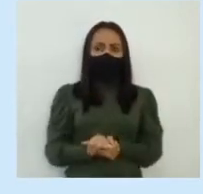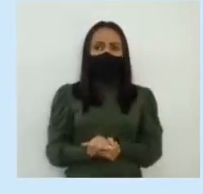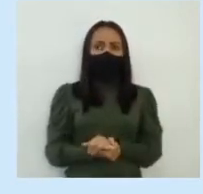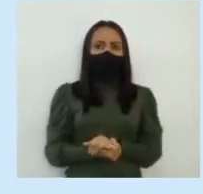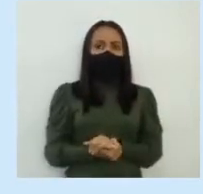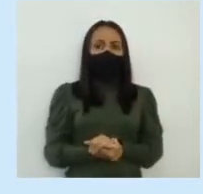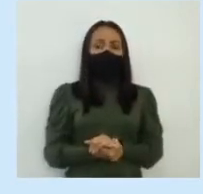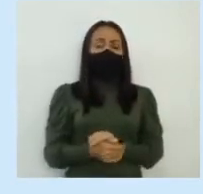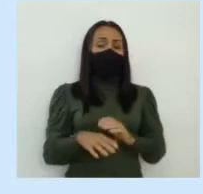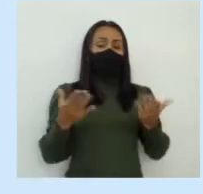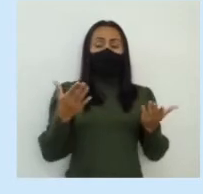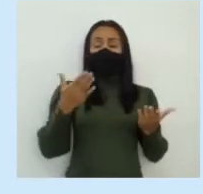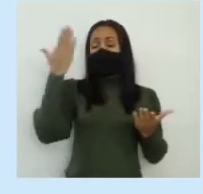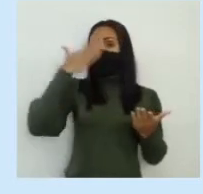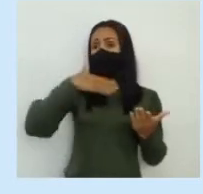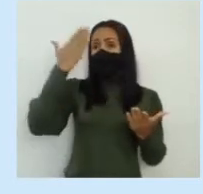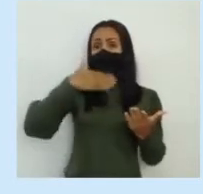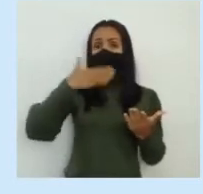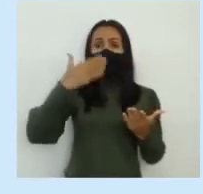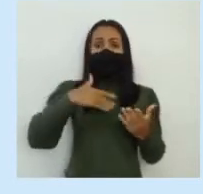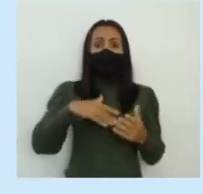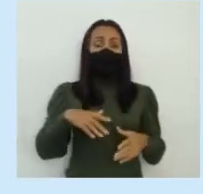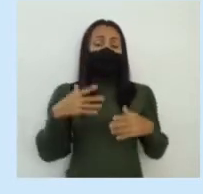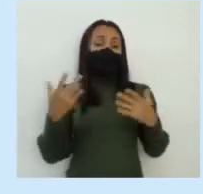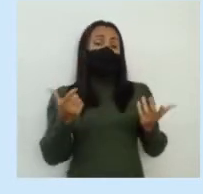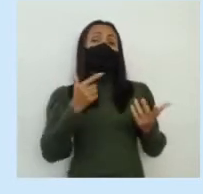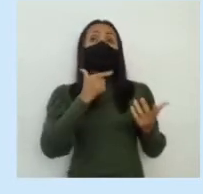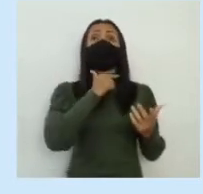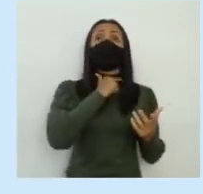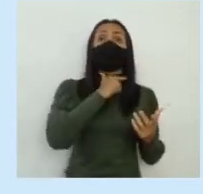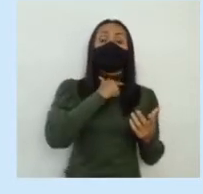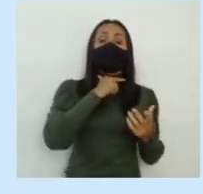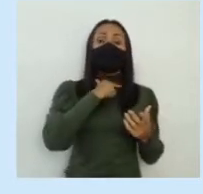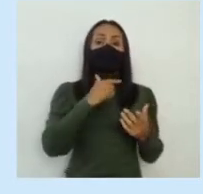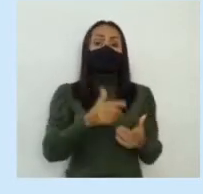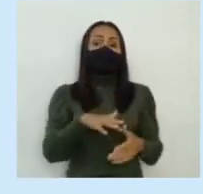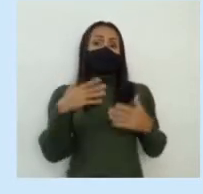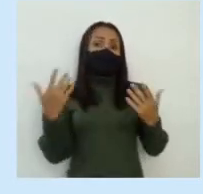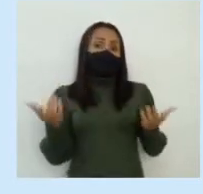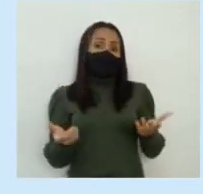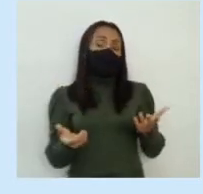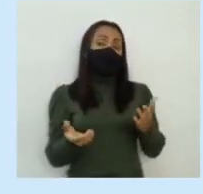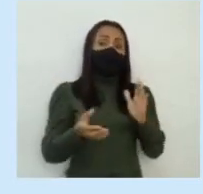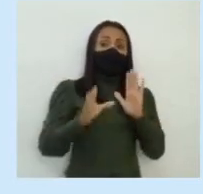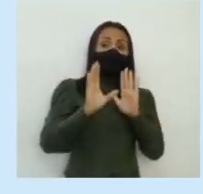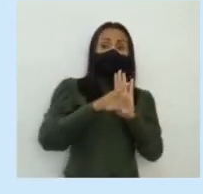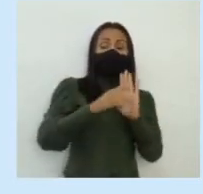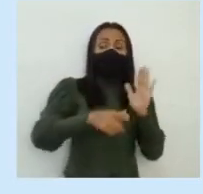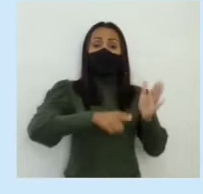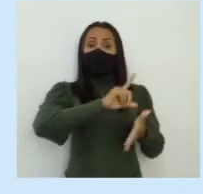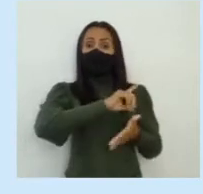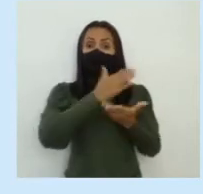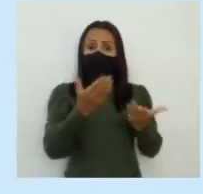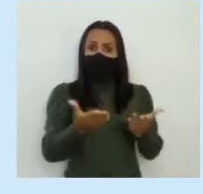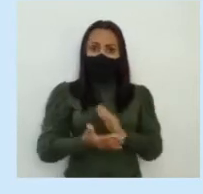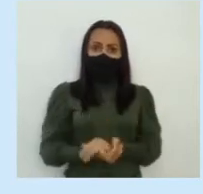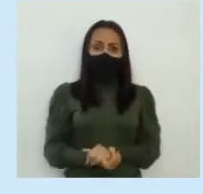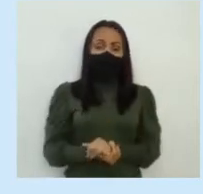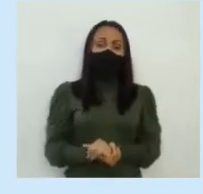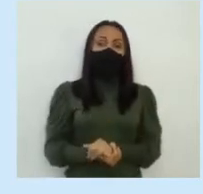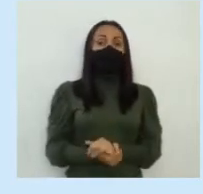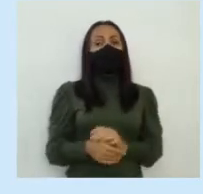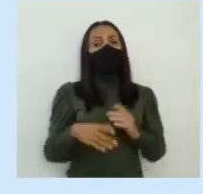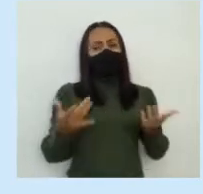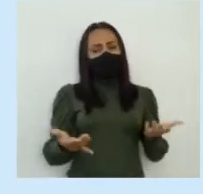prestei atenção, porque eu estou ocupada demais com os meus preconceitos. Então vamos evitar esse tipo de procedimento. Isso